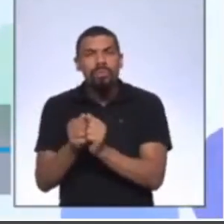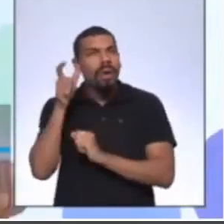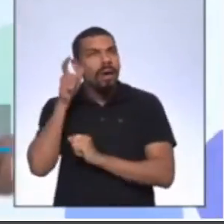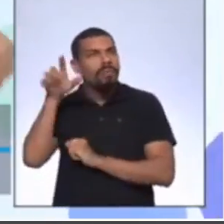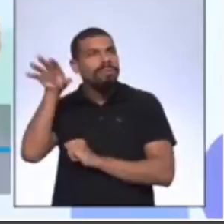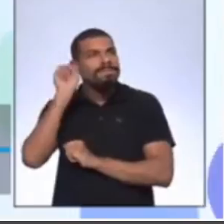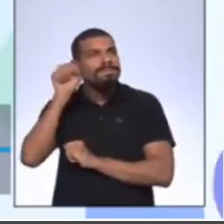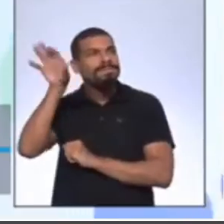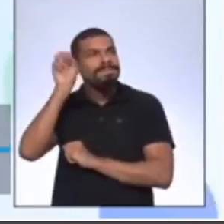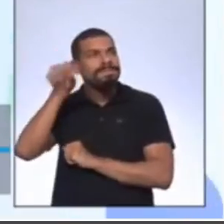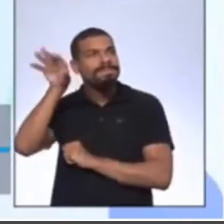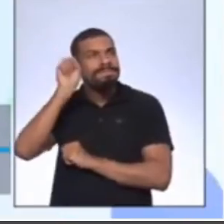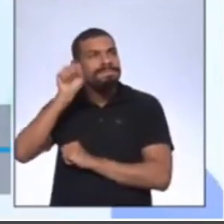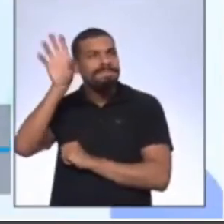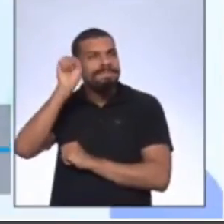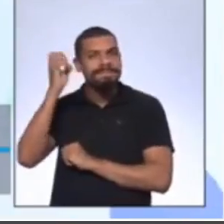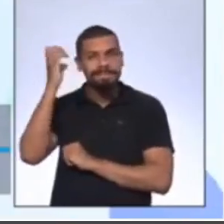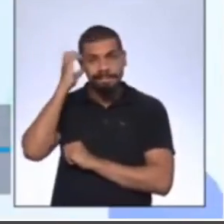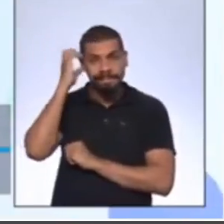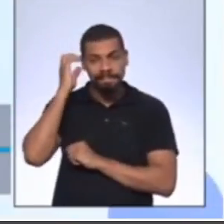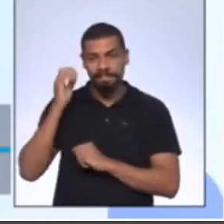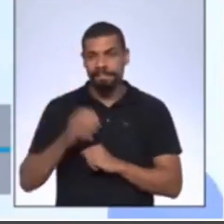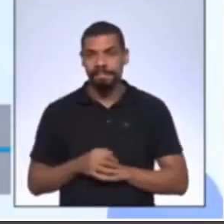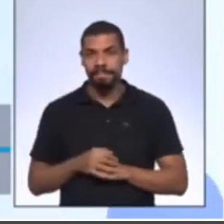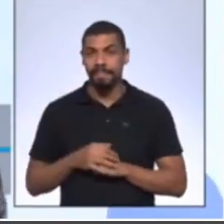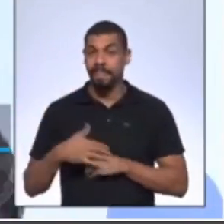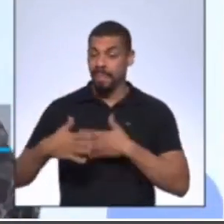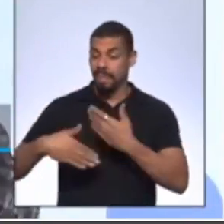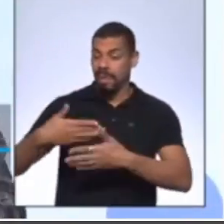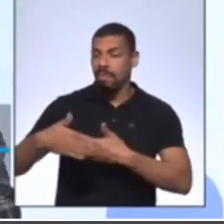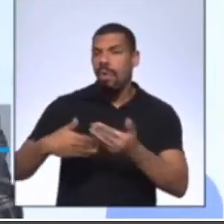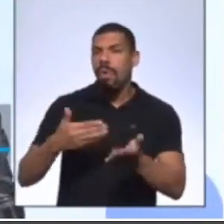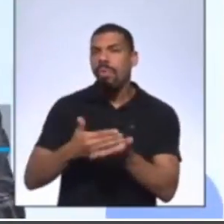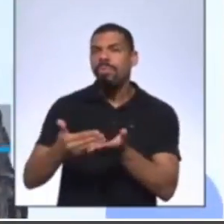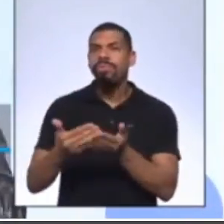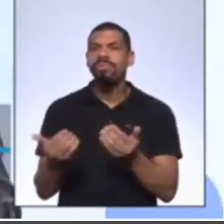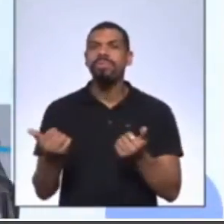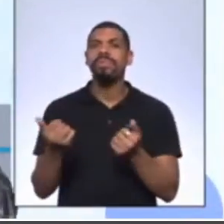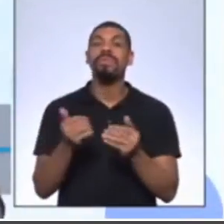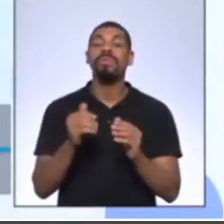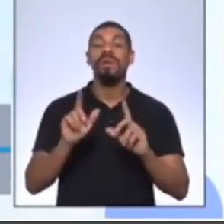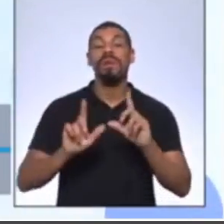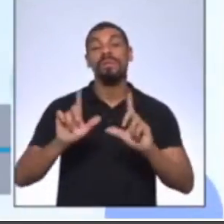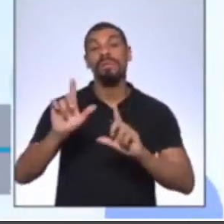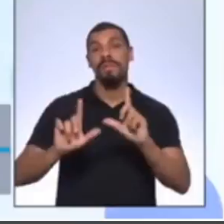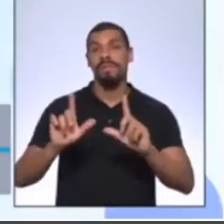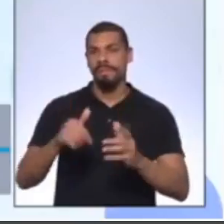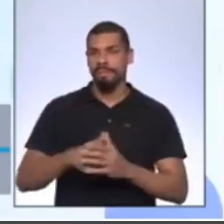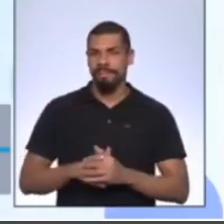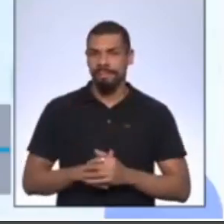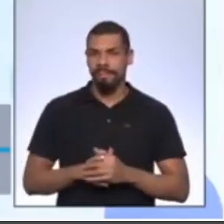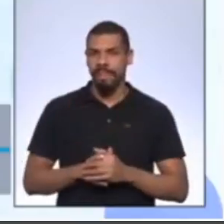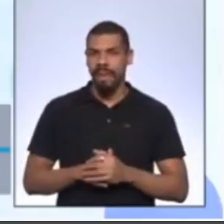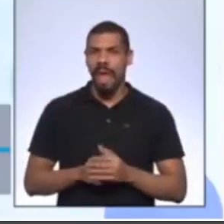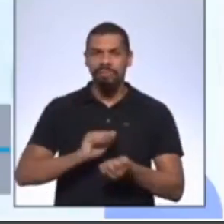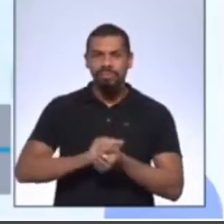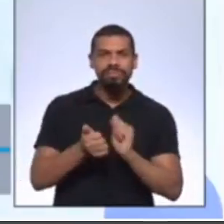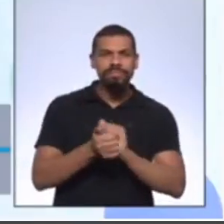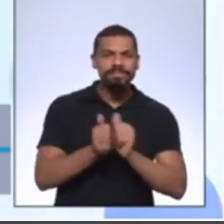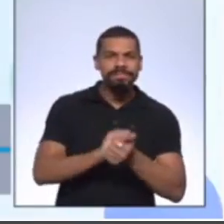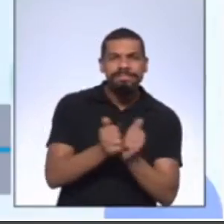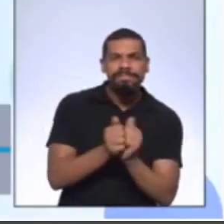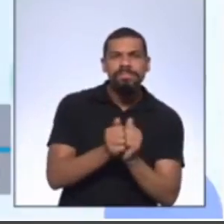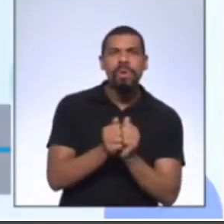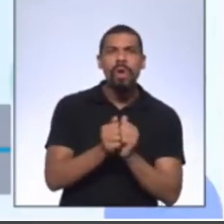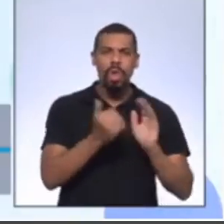rádios com a televisão chegando claro que a popularidade do rádio começa a diminuir e aí esse formato desses programas de